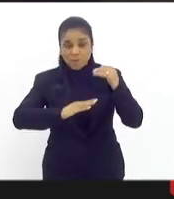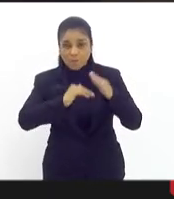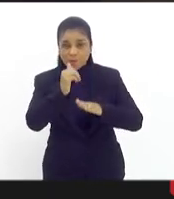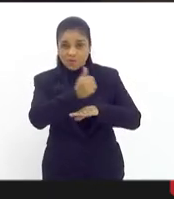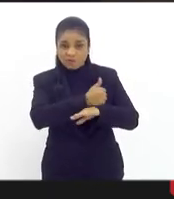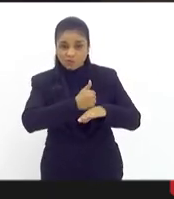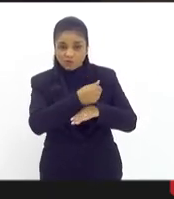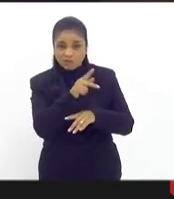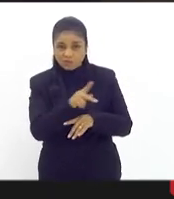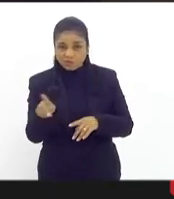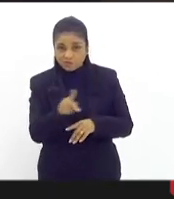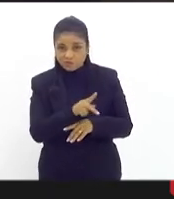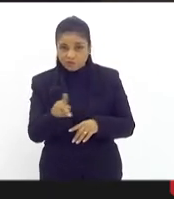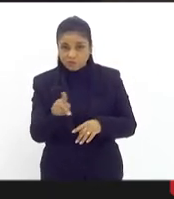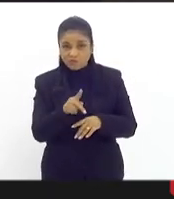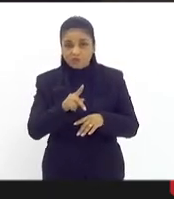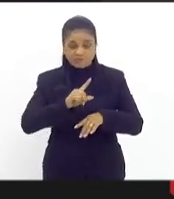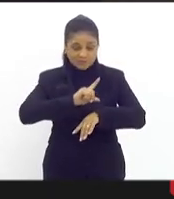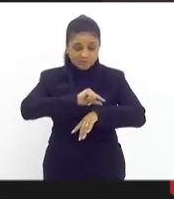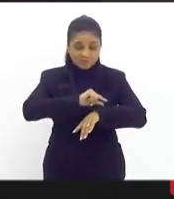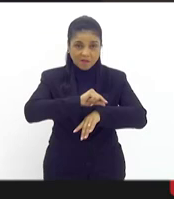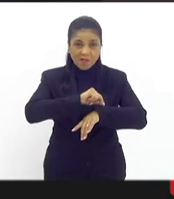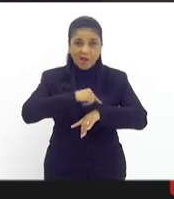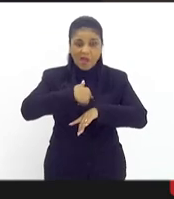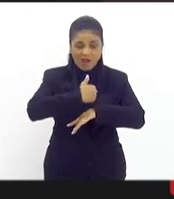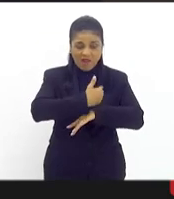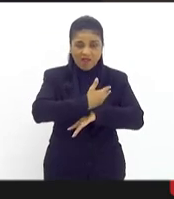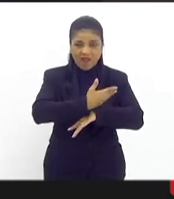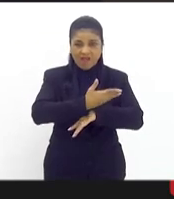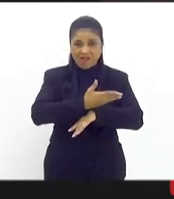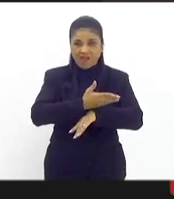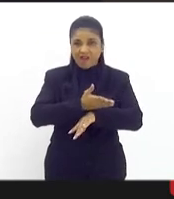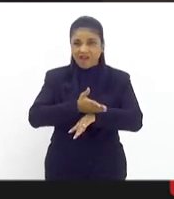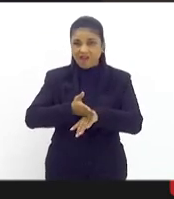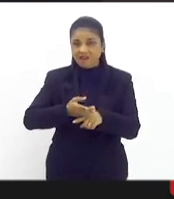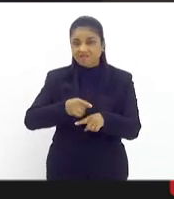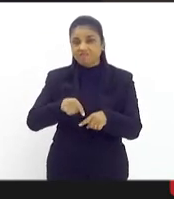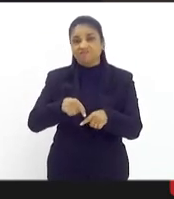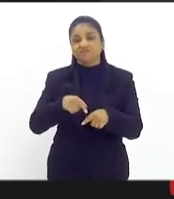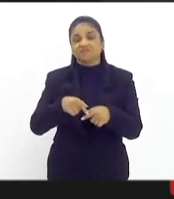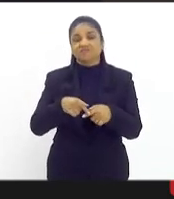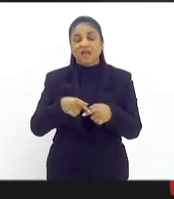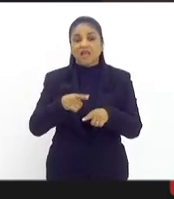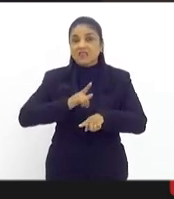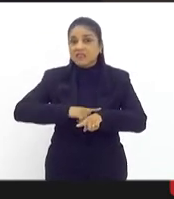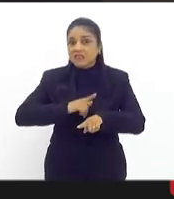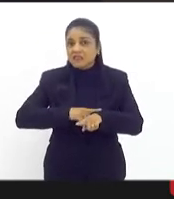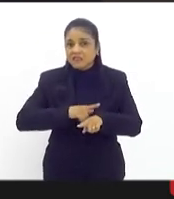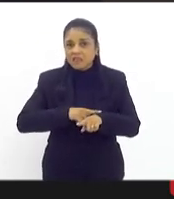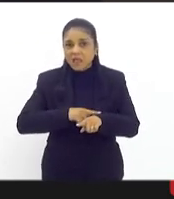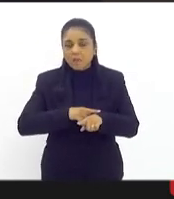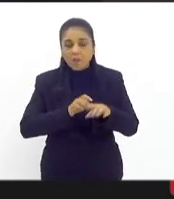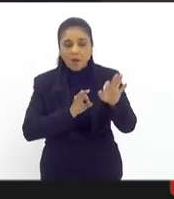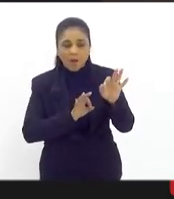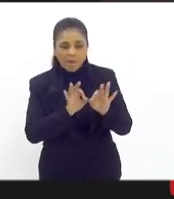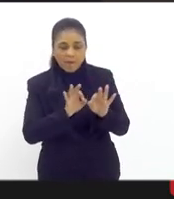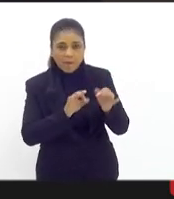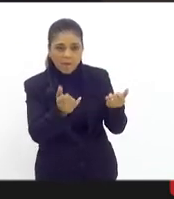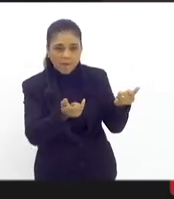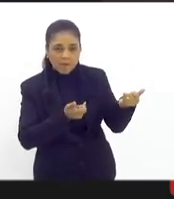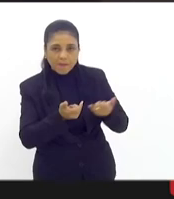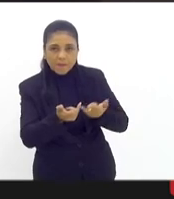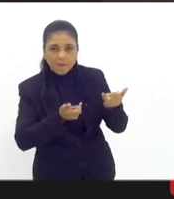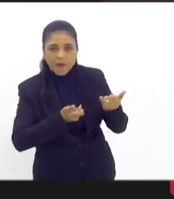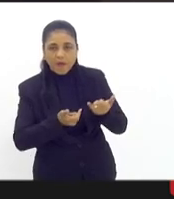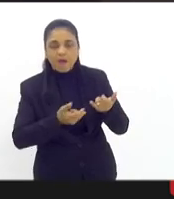professores, justamente porque tem que ter uma carga de trabalho muito alta, muitas vezes eles não conseguem ter tempo para poder estarem atualizados de notícias,